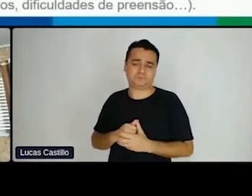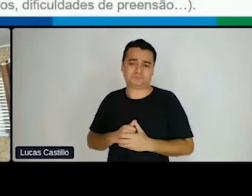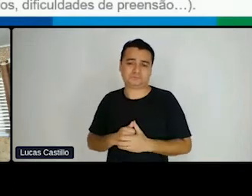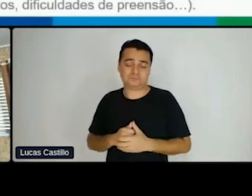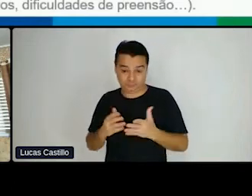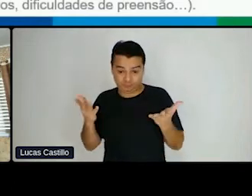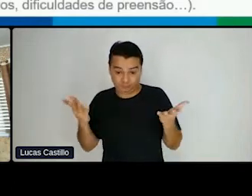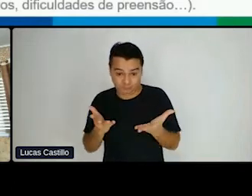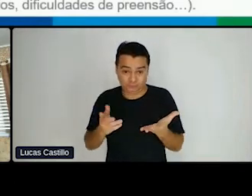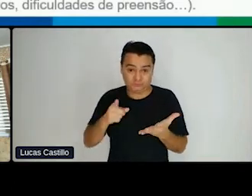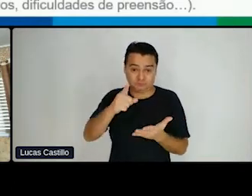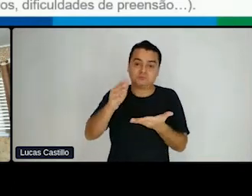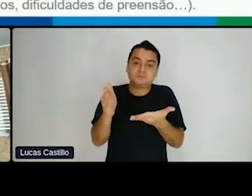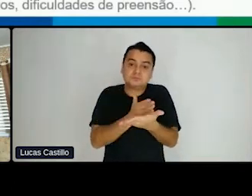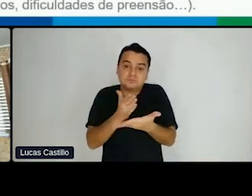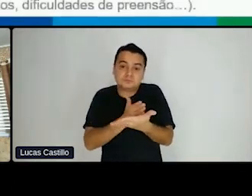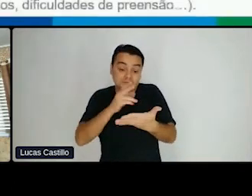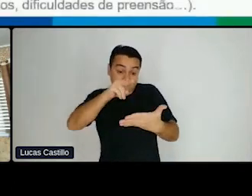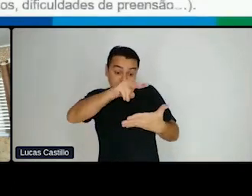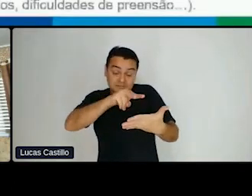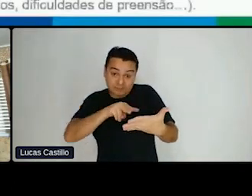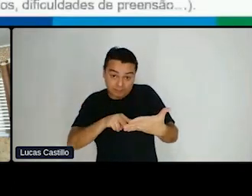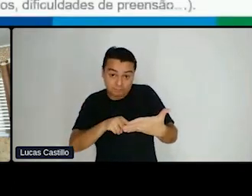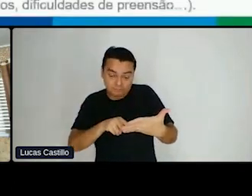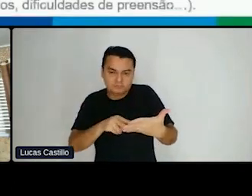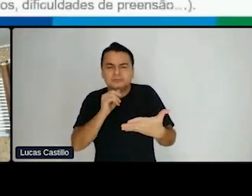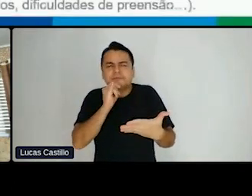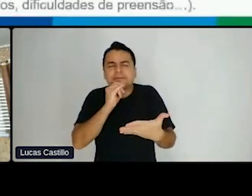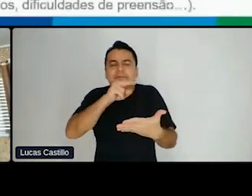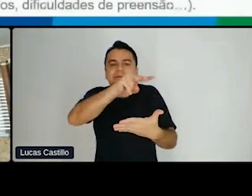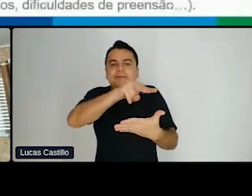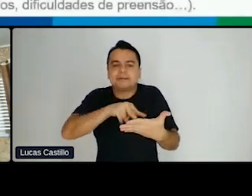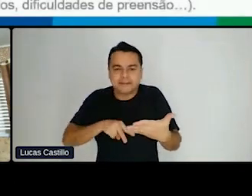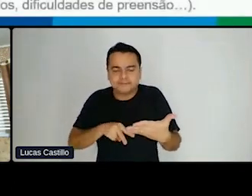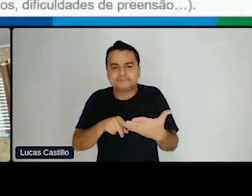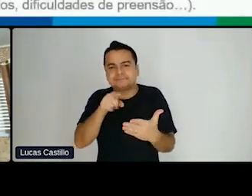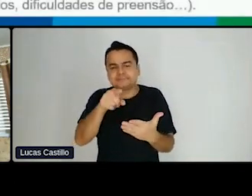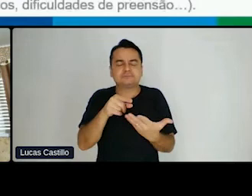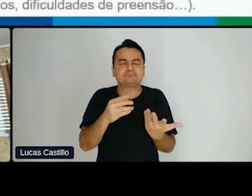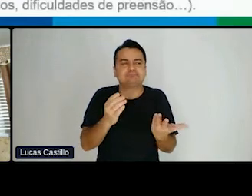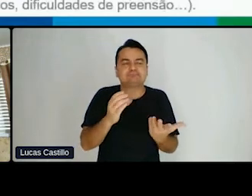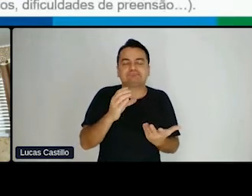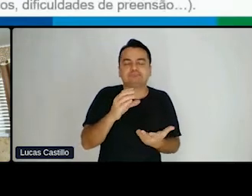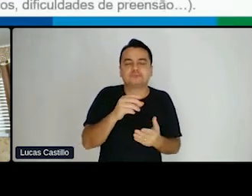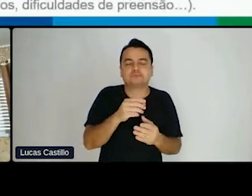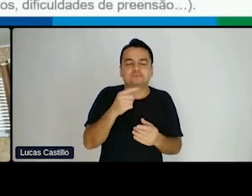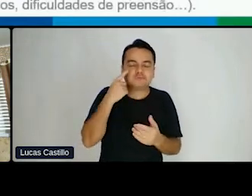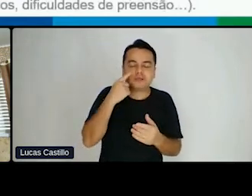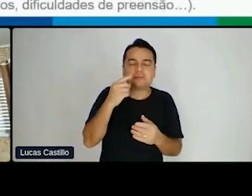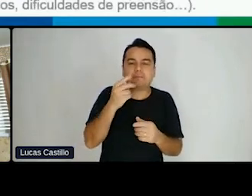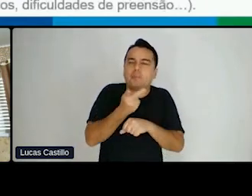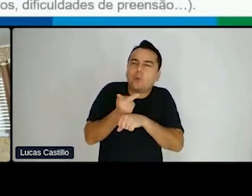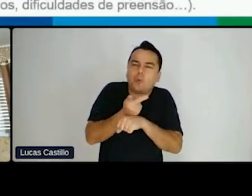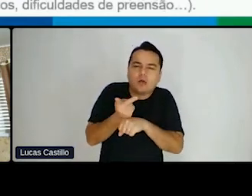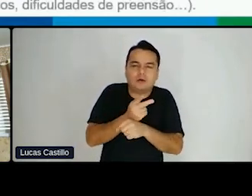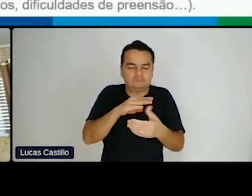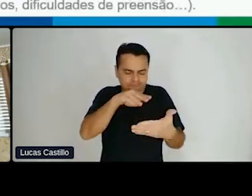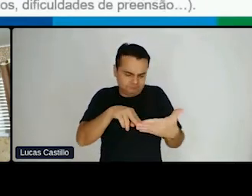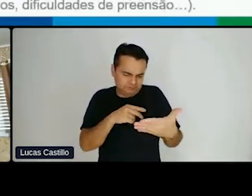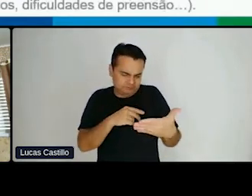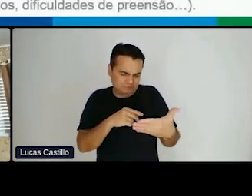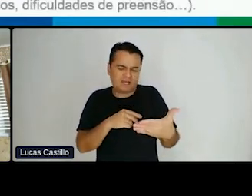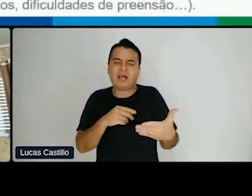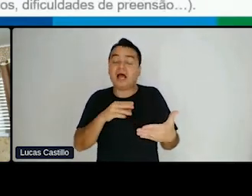gente está lendo um livro, às vezes, principalmente se é um livro de consulta, né? Faz um artigo de consulta, a gente quer ficar voltando ali